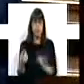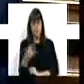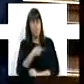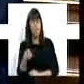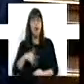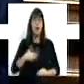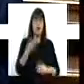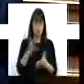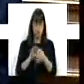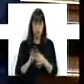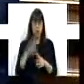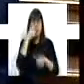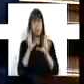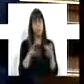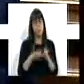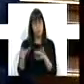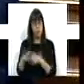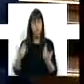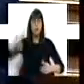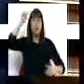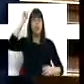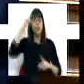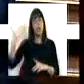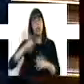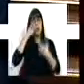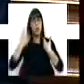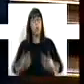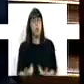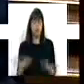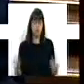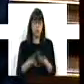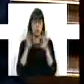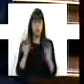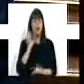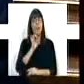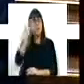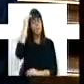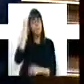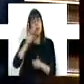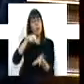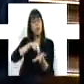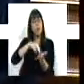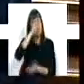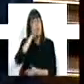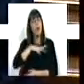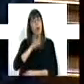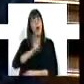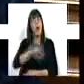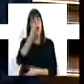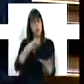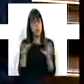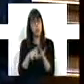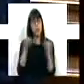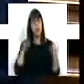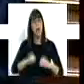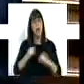paz, da solidariedade entre os povos e do respeito pelos direitos humanos. Assim como importaria saber também qual é a posição do Governo português